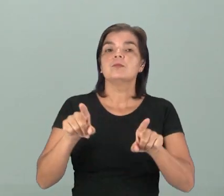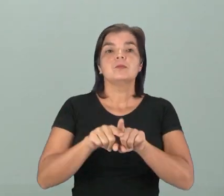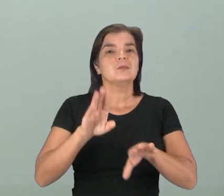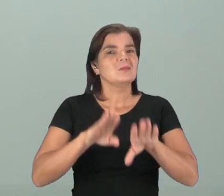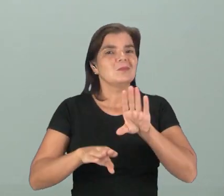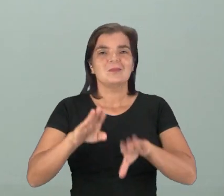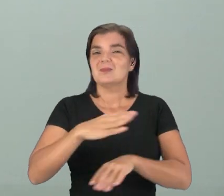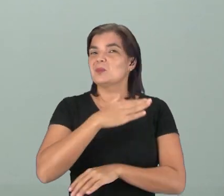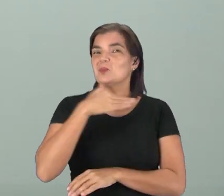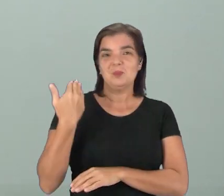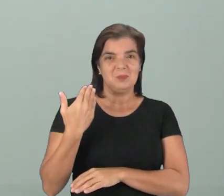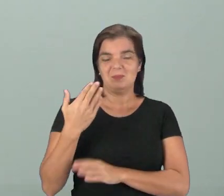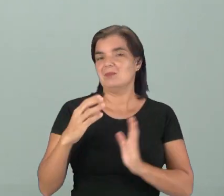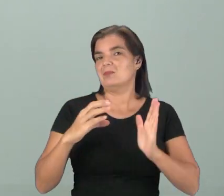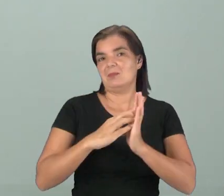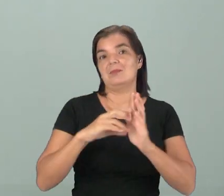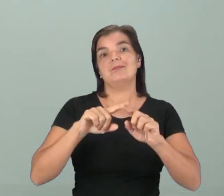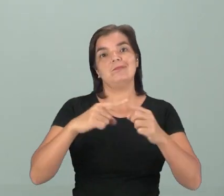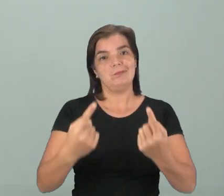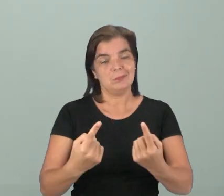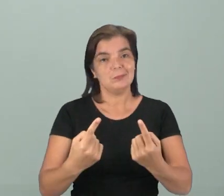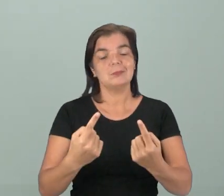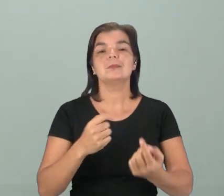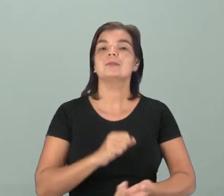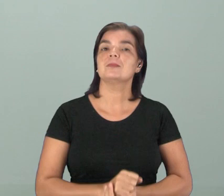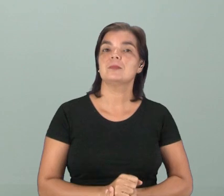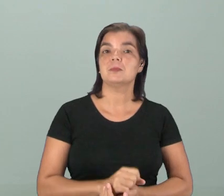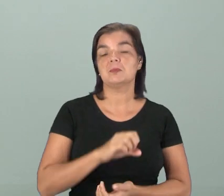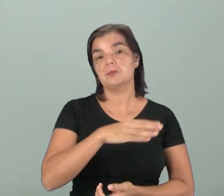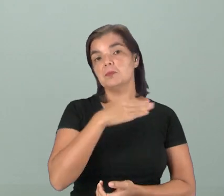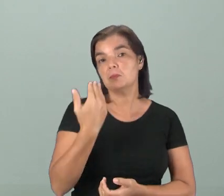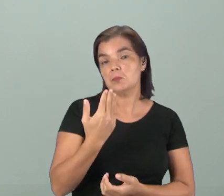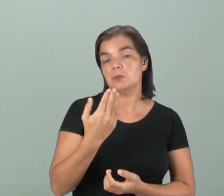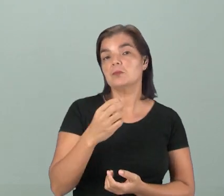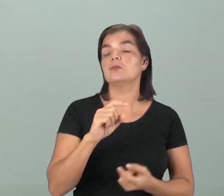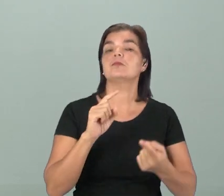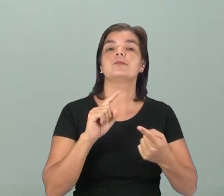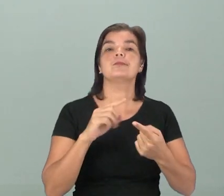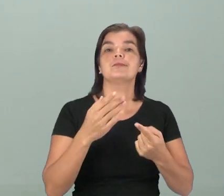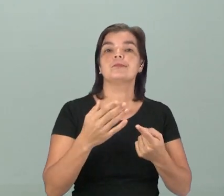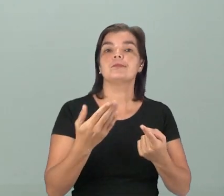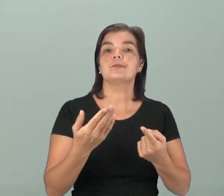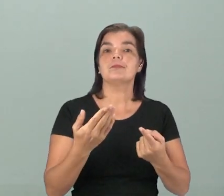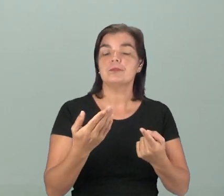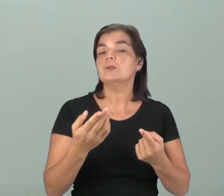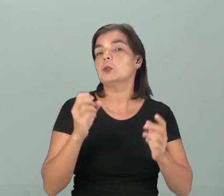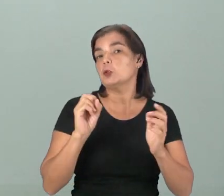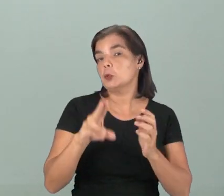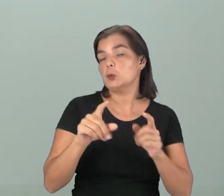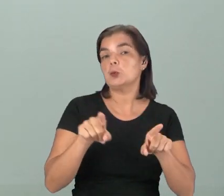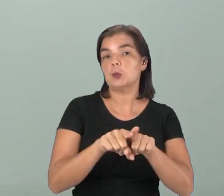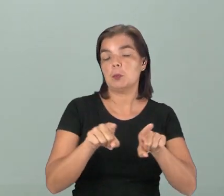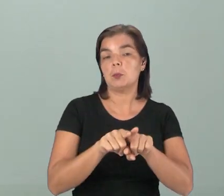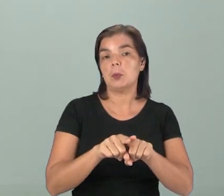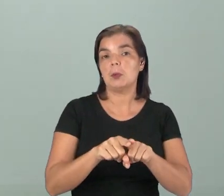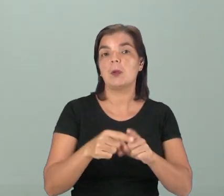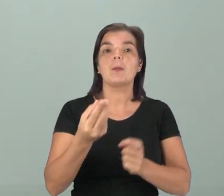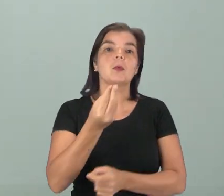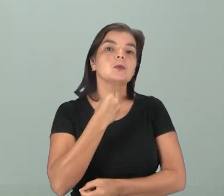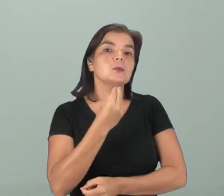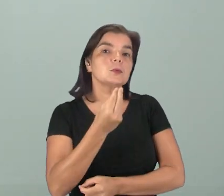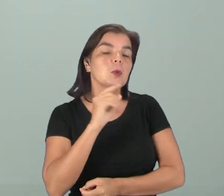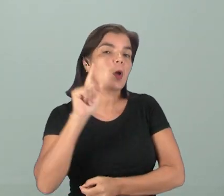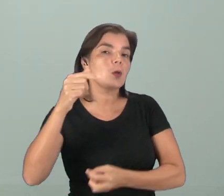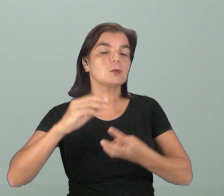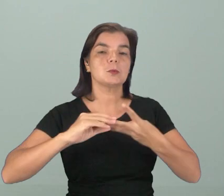nem sempre ele vai morrer por estar com AIDS, mas sim, ou ele vai morrer de AIDS, ele vai morrer por estar com esse vírus, e esse vírus, por